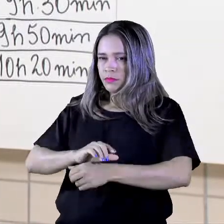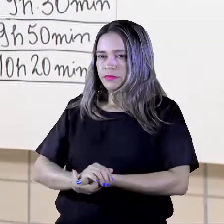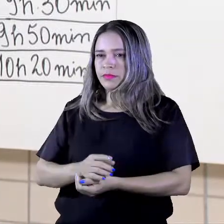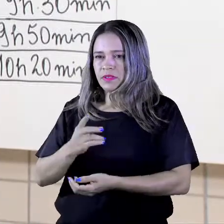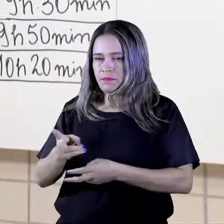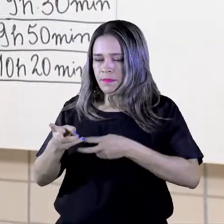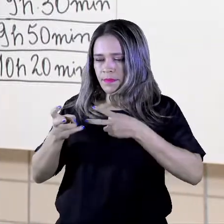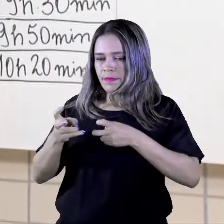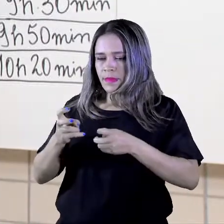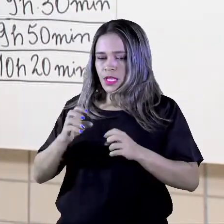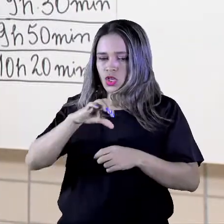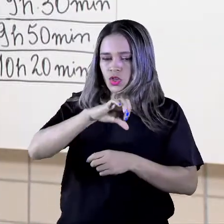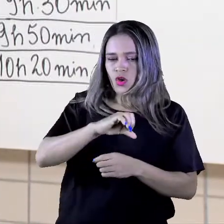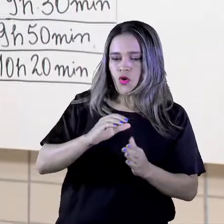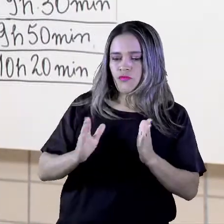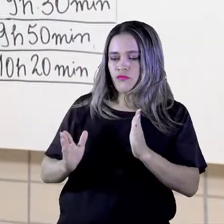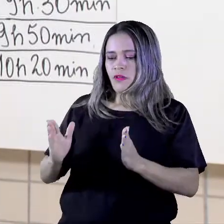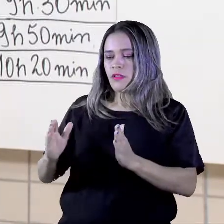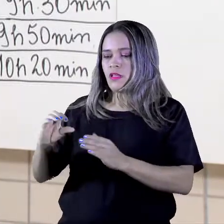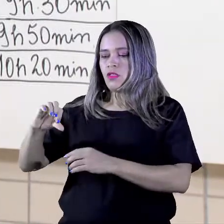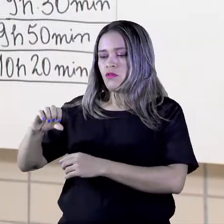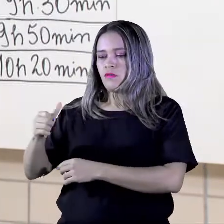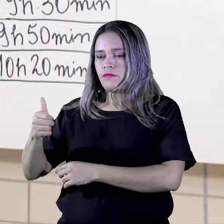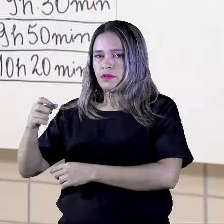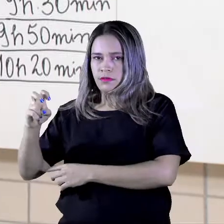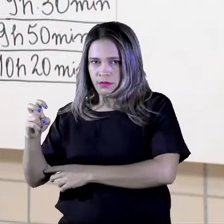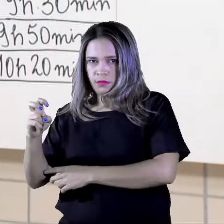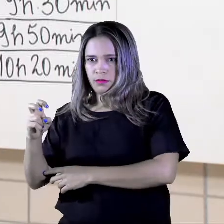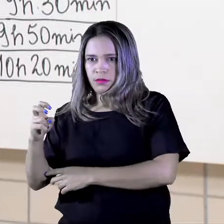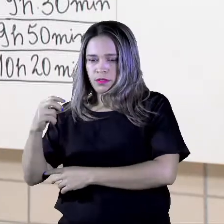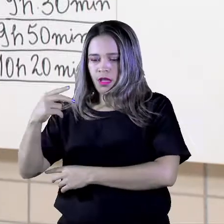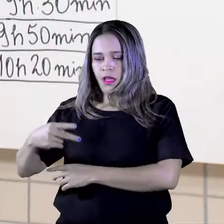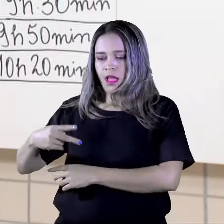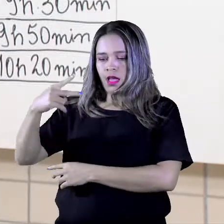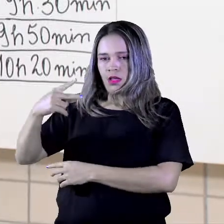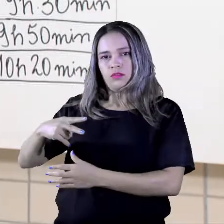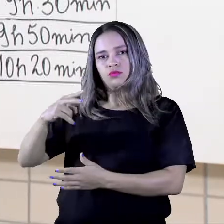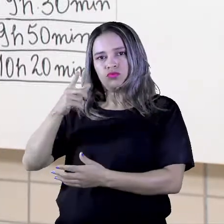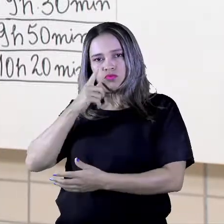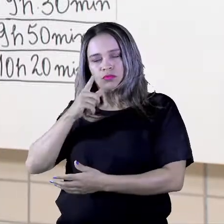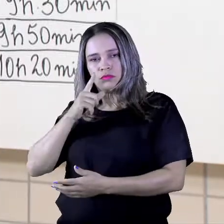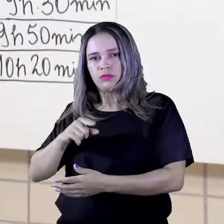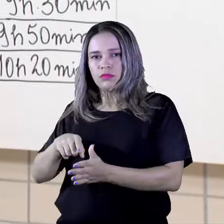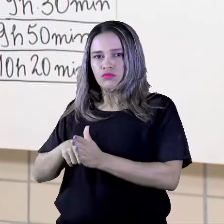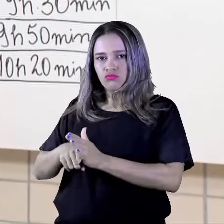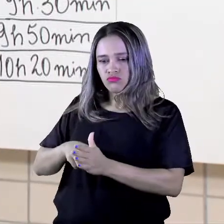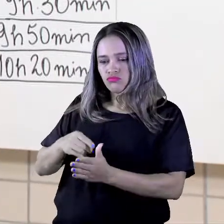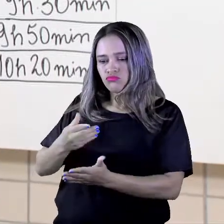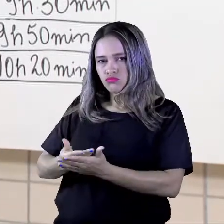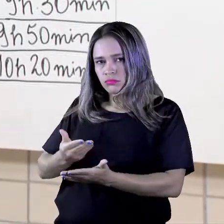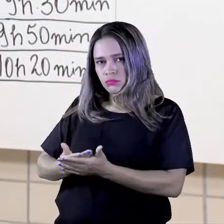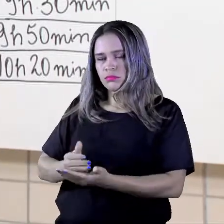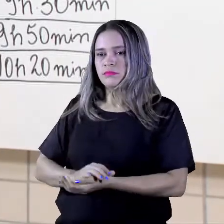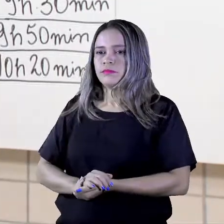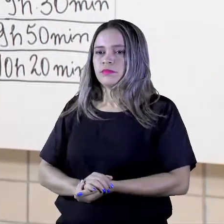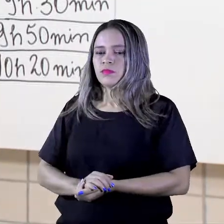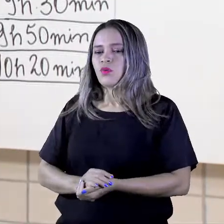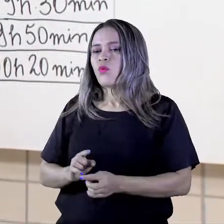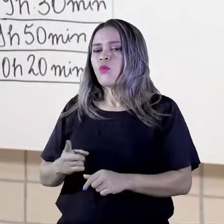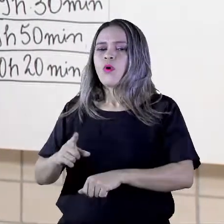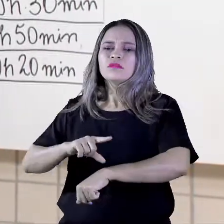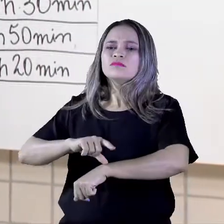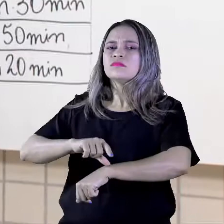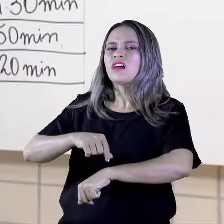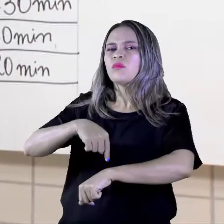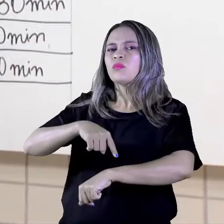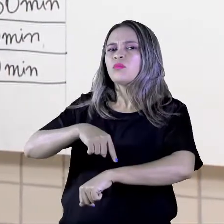9 até as 9h15, a gente fez essas duas leituras aqui, né? Quanto tempo isso durou? Isso durou